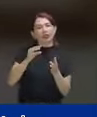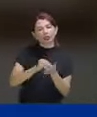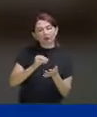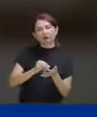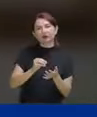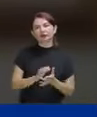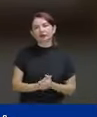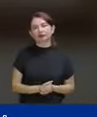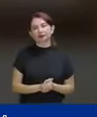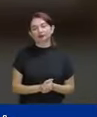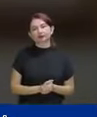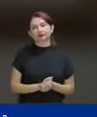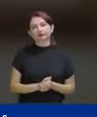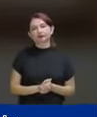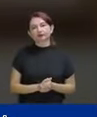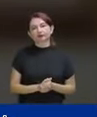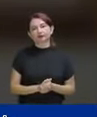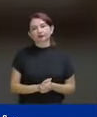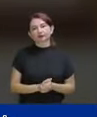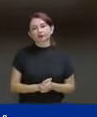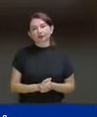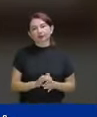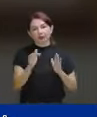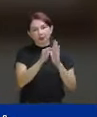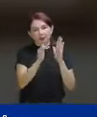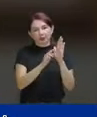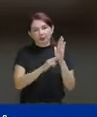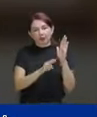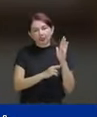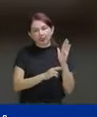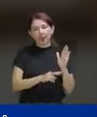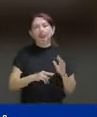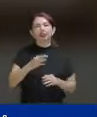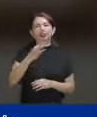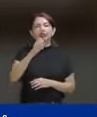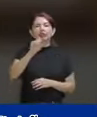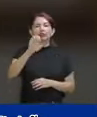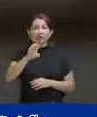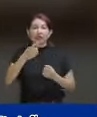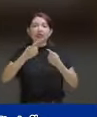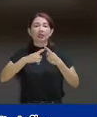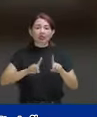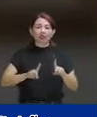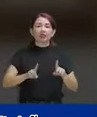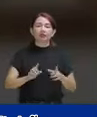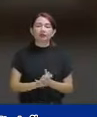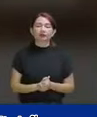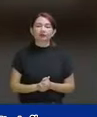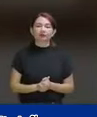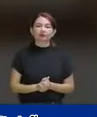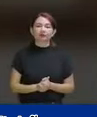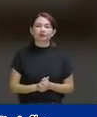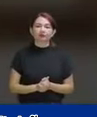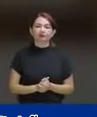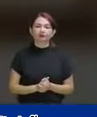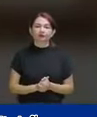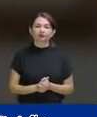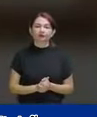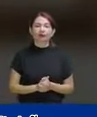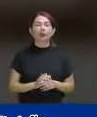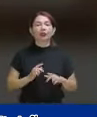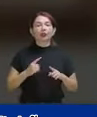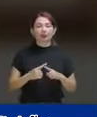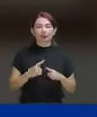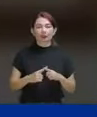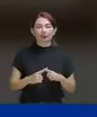ausência da aplicação desses precedentes do TSE ou por negativa de incidência do artigo 37 da Constituição, mas